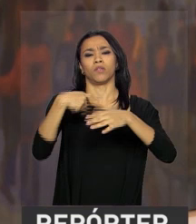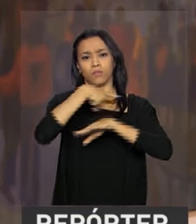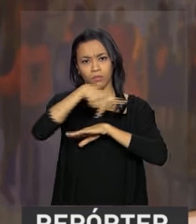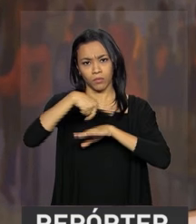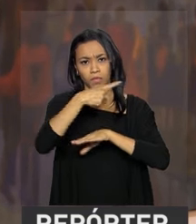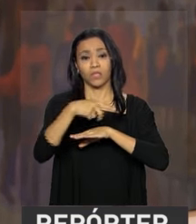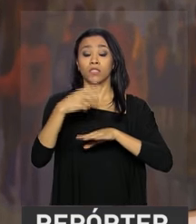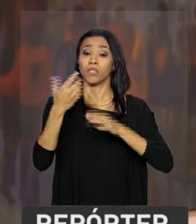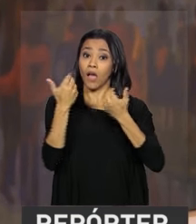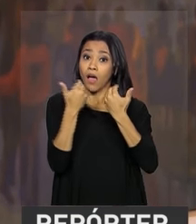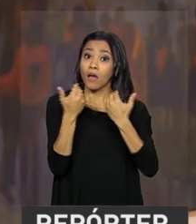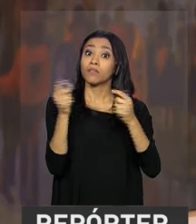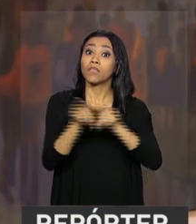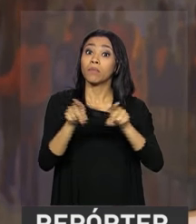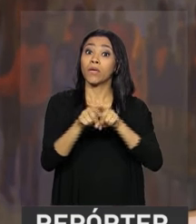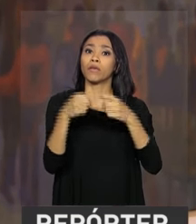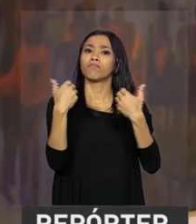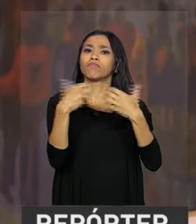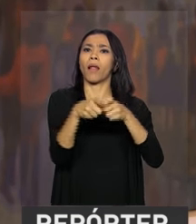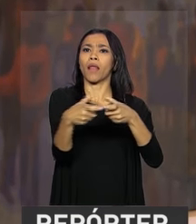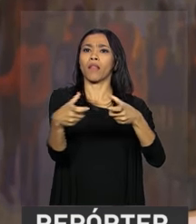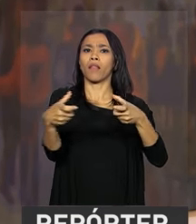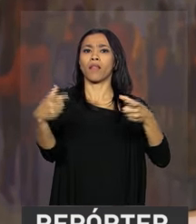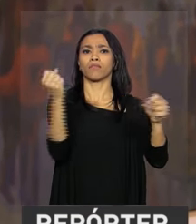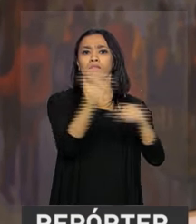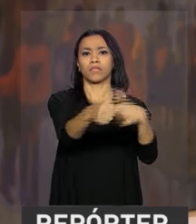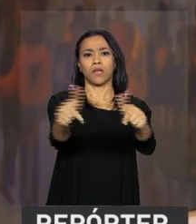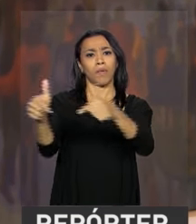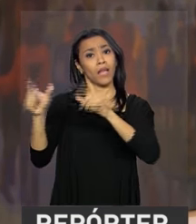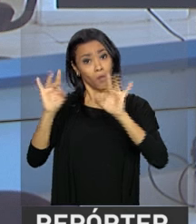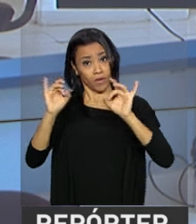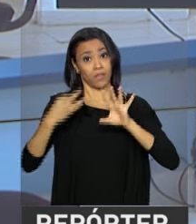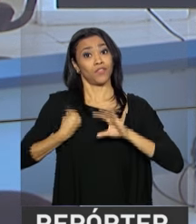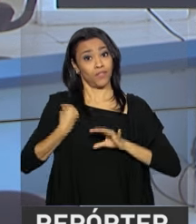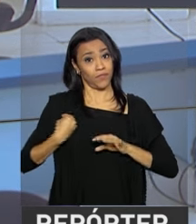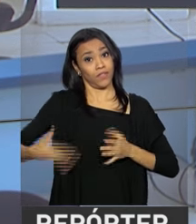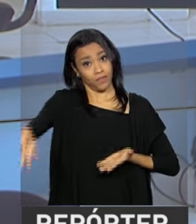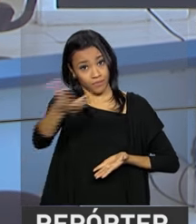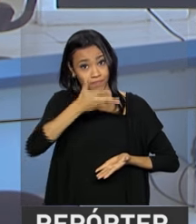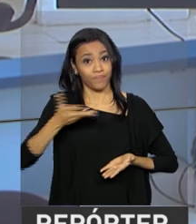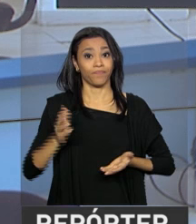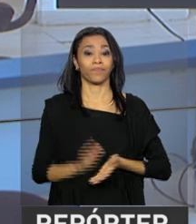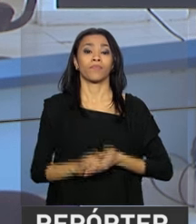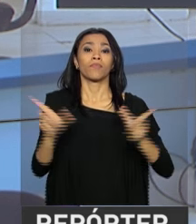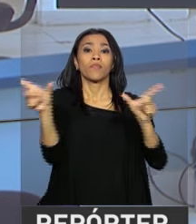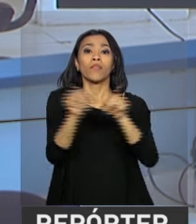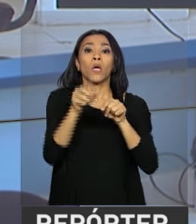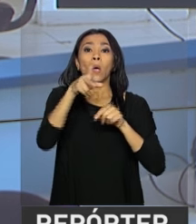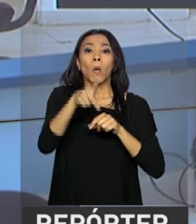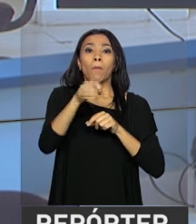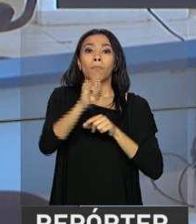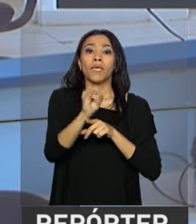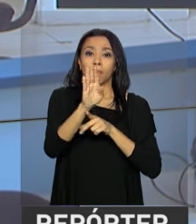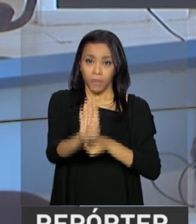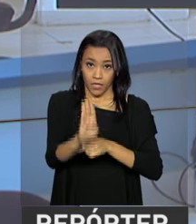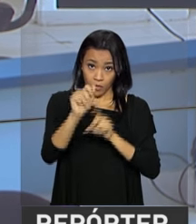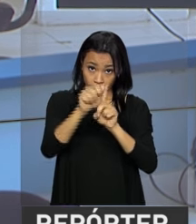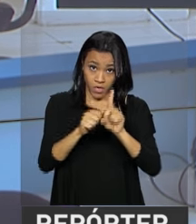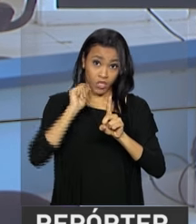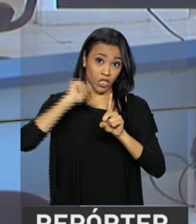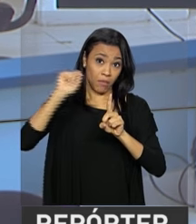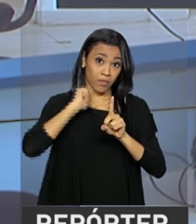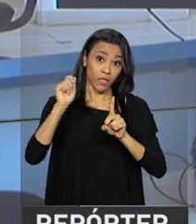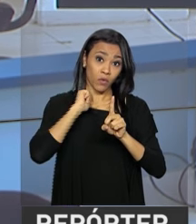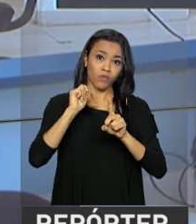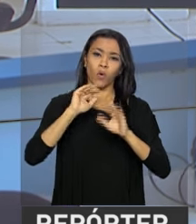dos empregos e a melhoria da qualidade de vida do cidadão brasileiro. O produto interno bruto em abril ficou